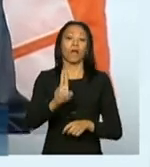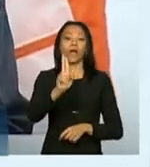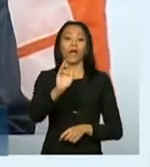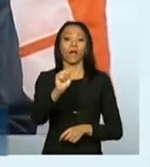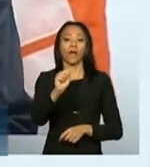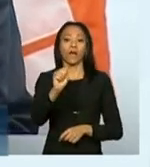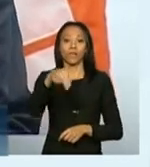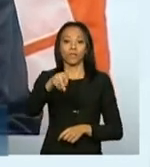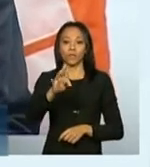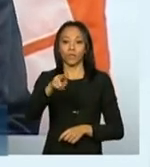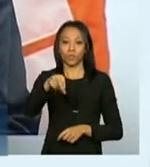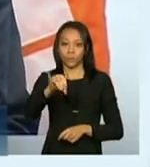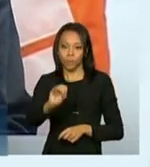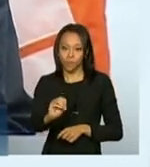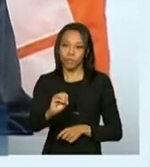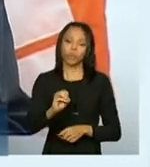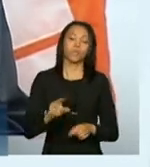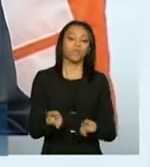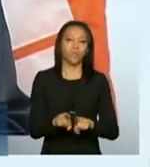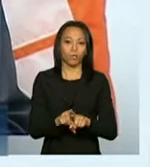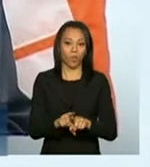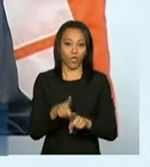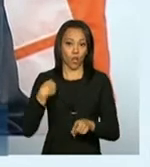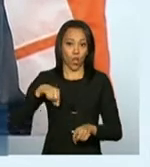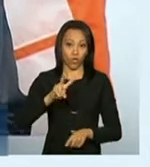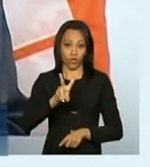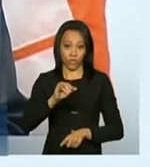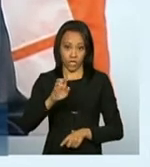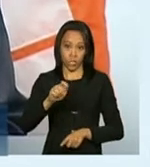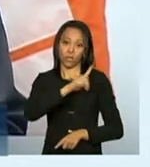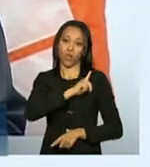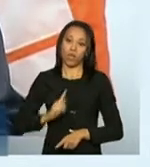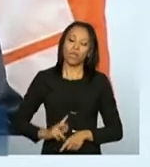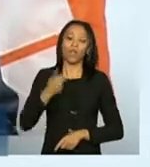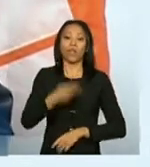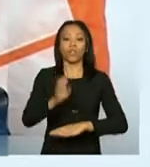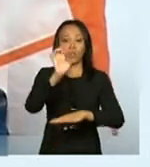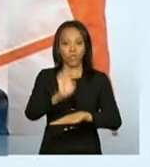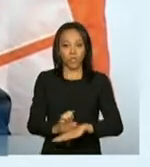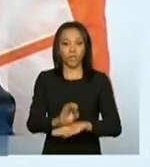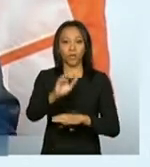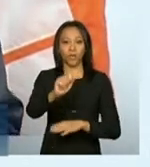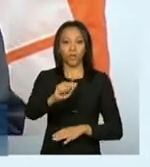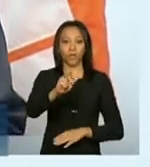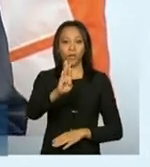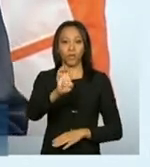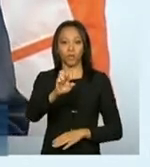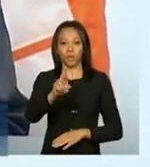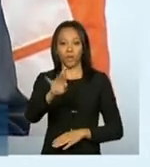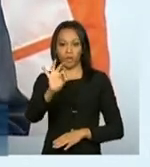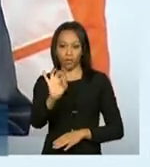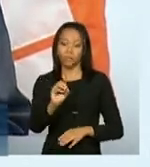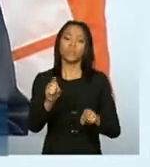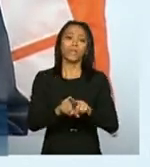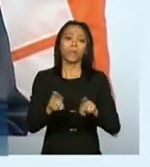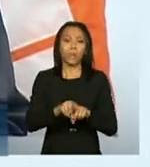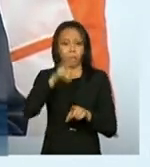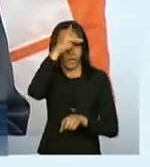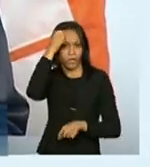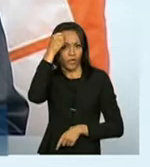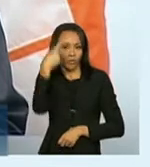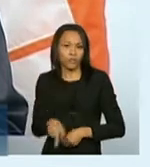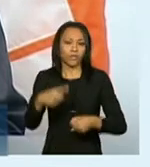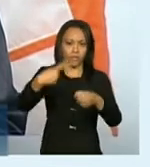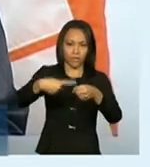Andrade, nosso querido vice-governador do Estado de Minas Gerais, Alberto Pinto Coelho, senhor prefeito municipal